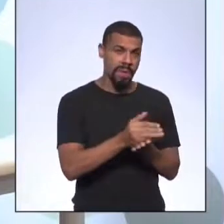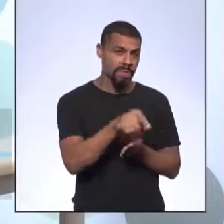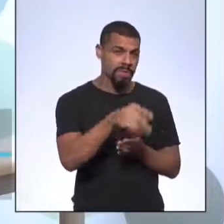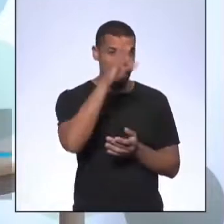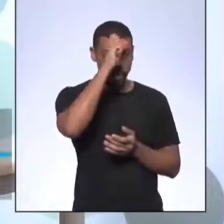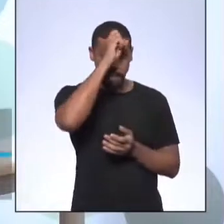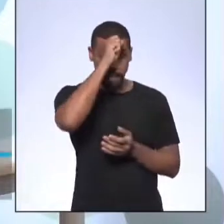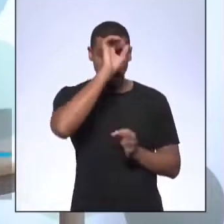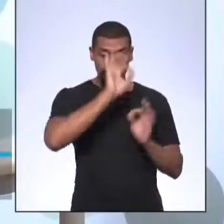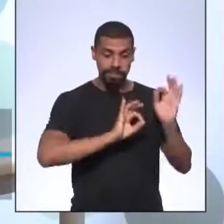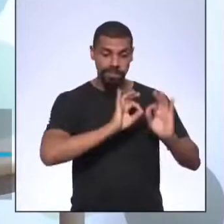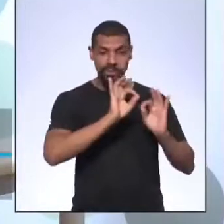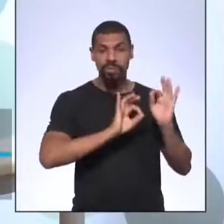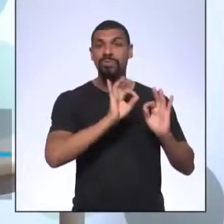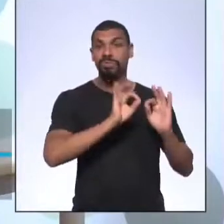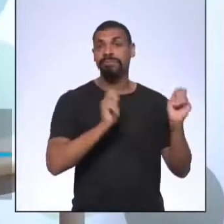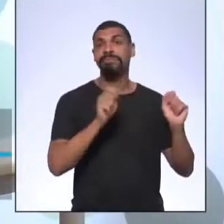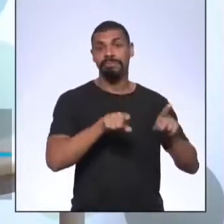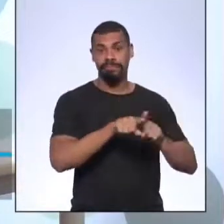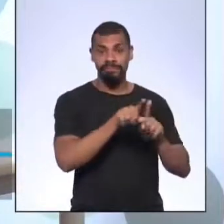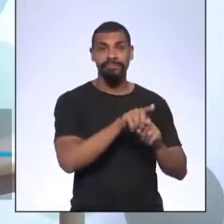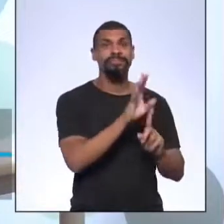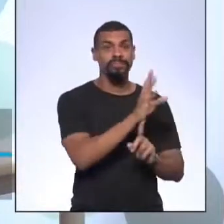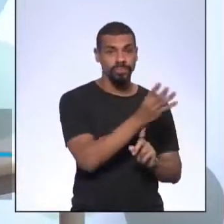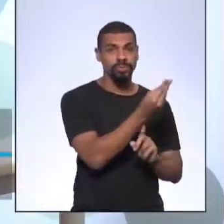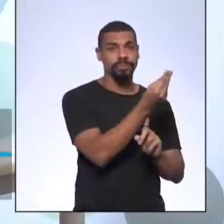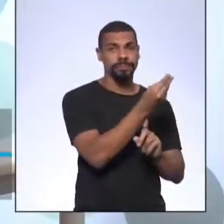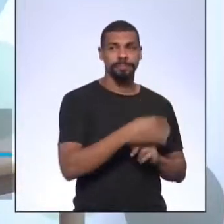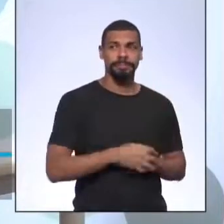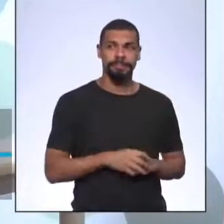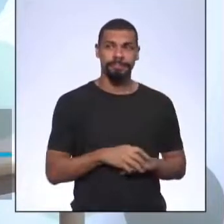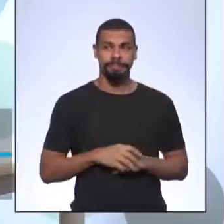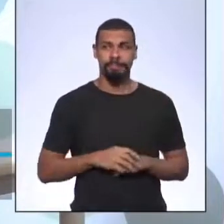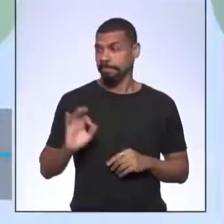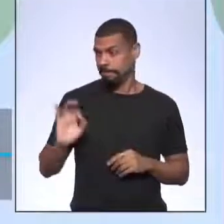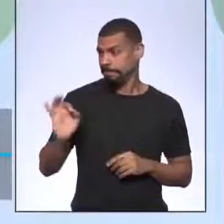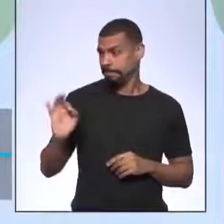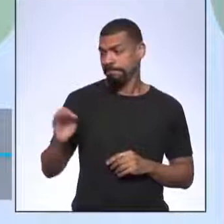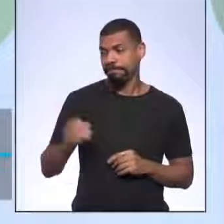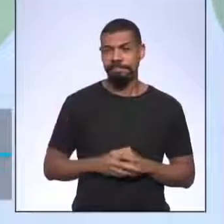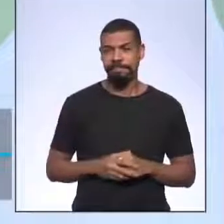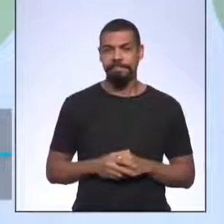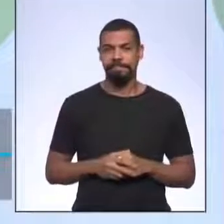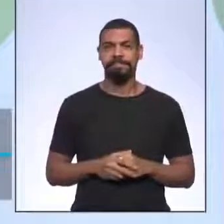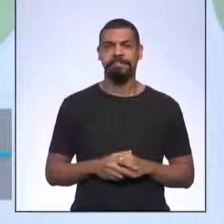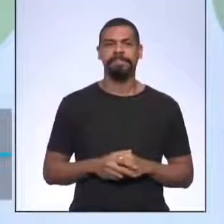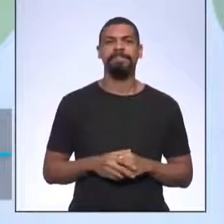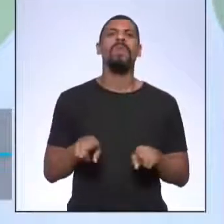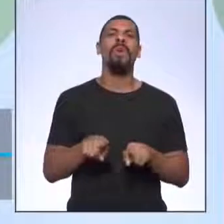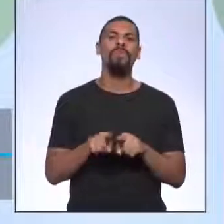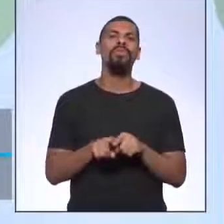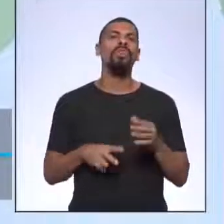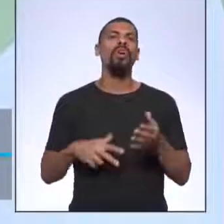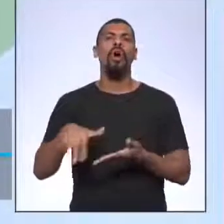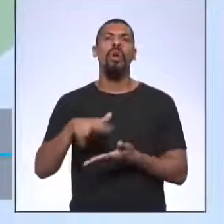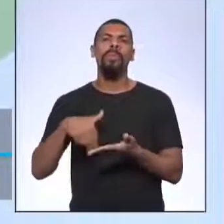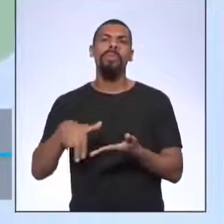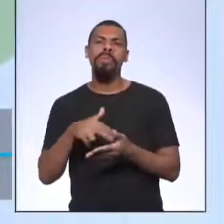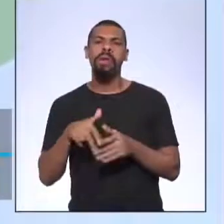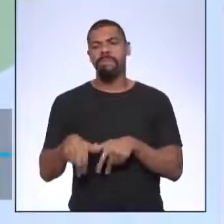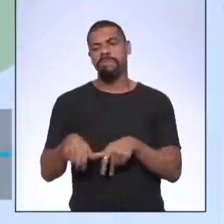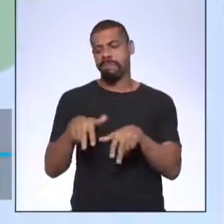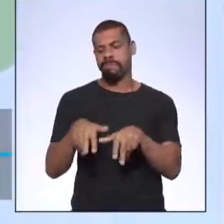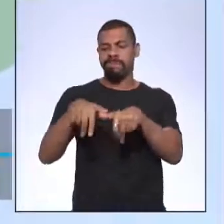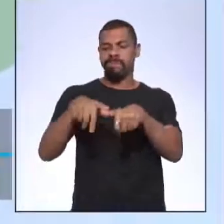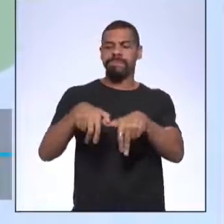a elaborar um projeto artístico bem completo não é professora Márcia sim a questão das danças as quadrilhas a